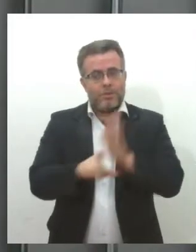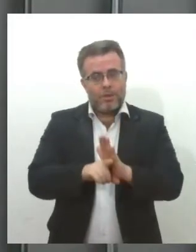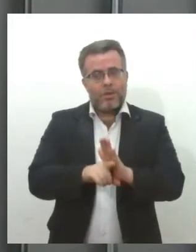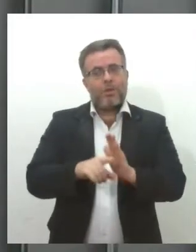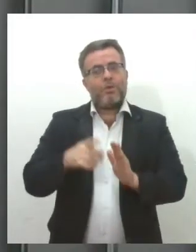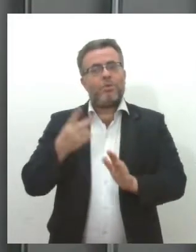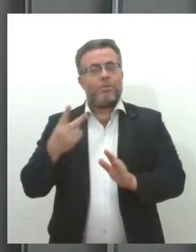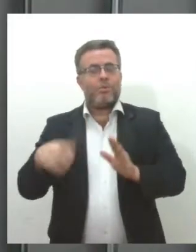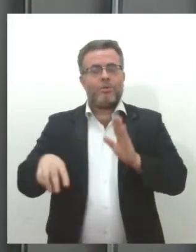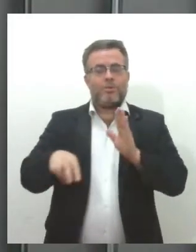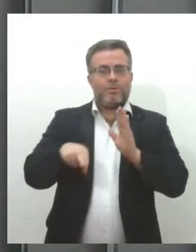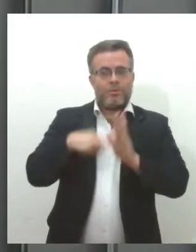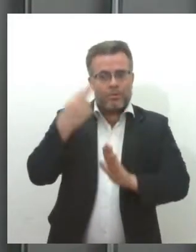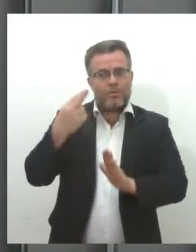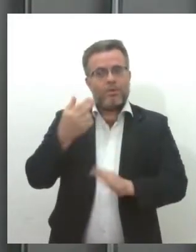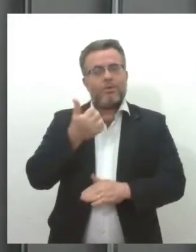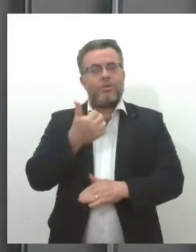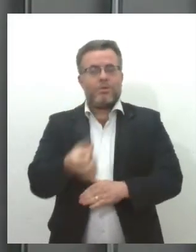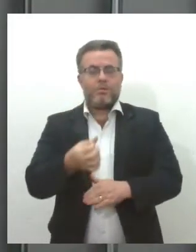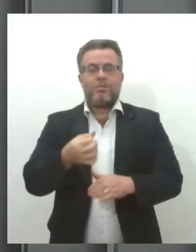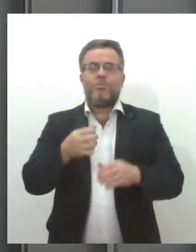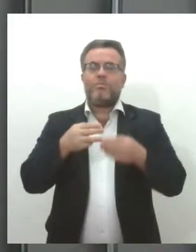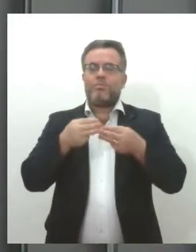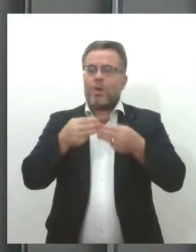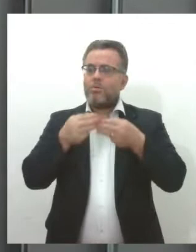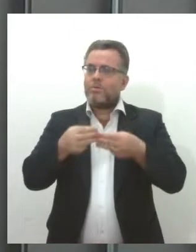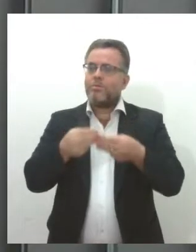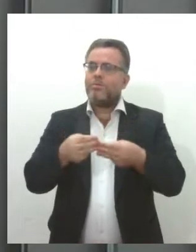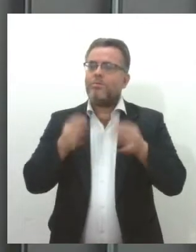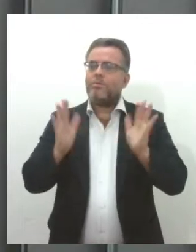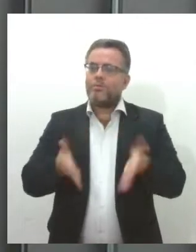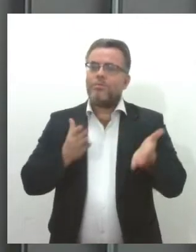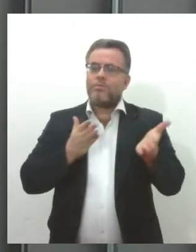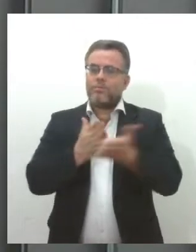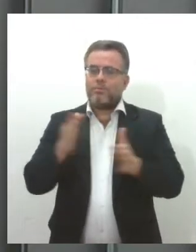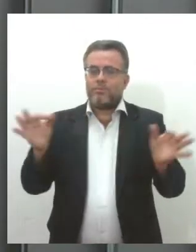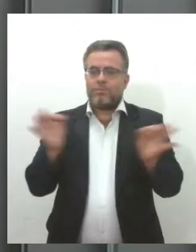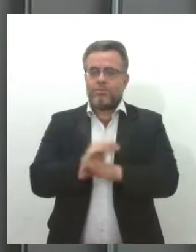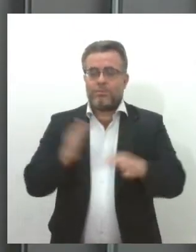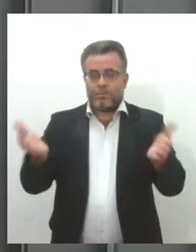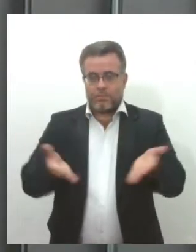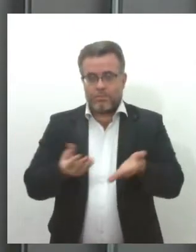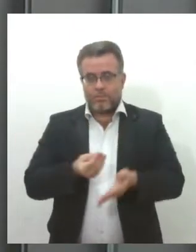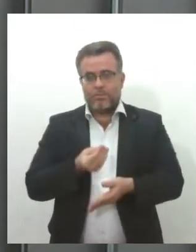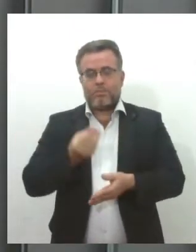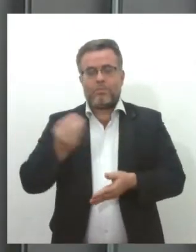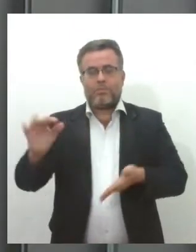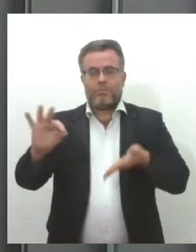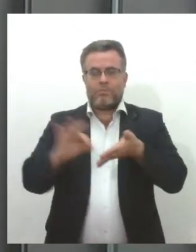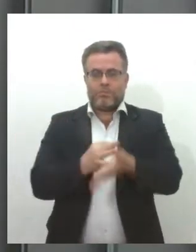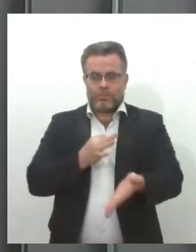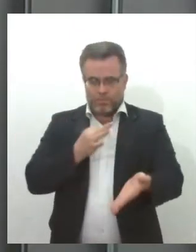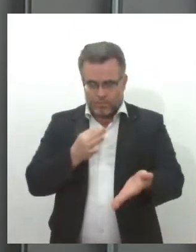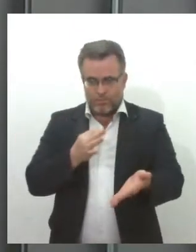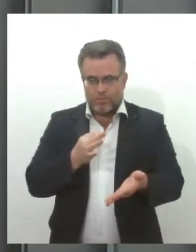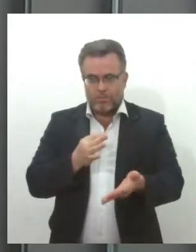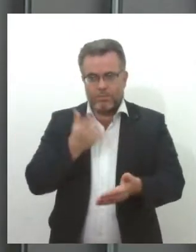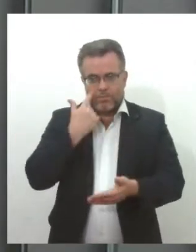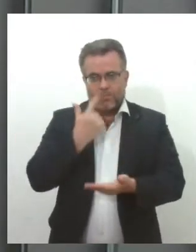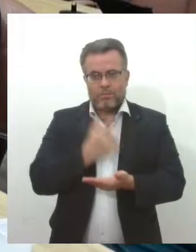18 emoções todos os projetos foram aprovados em relação ao final e segue agora para sanção do governador do Estado